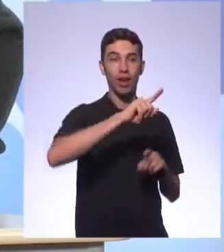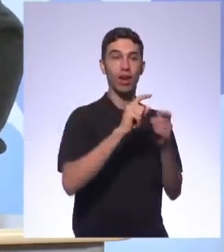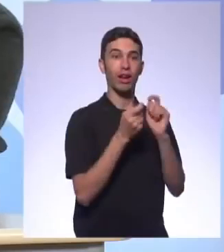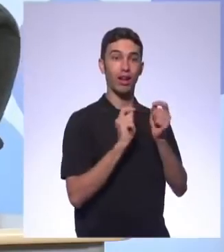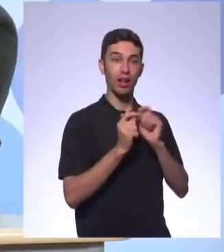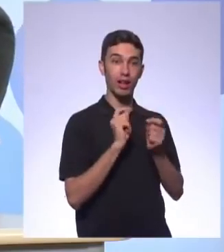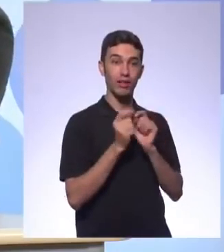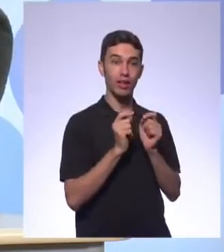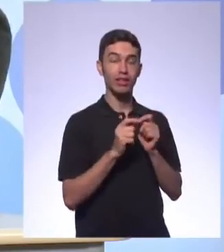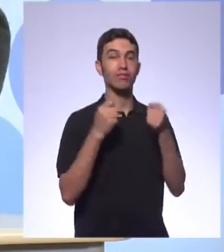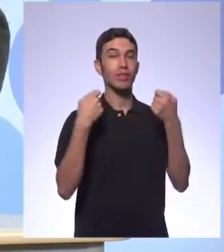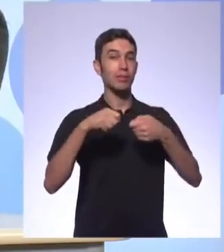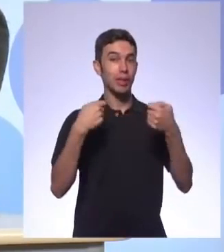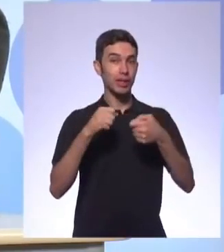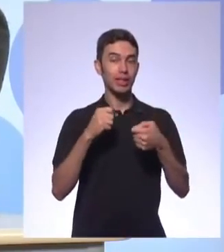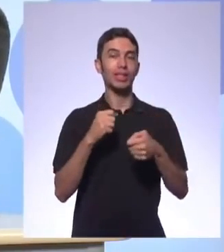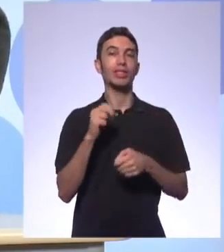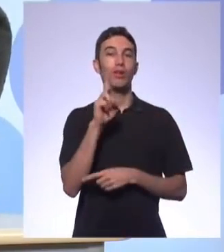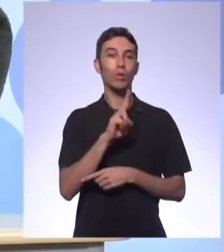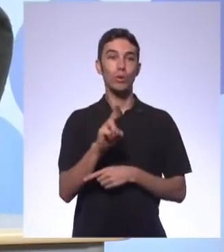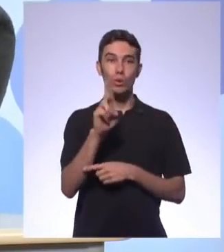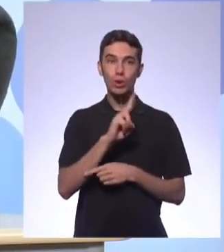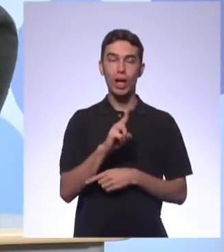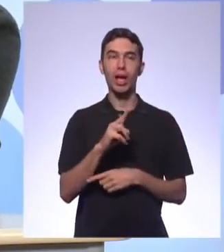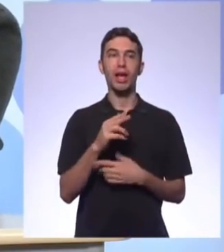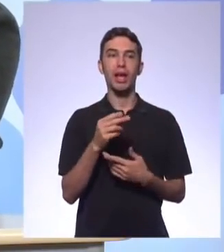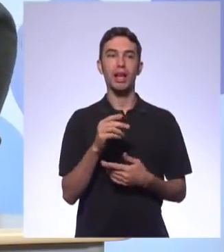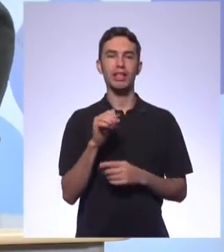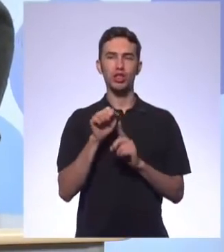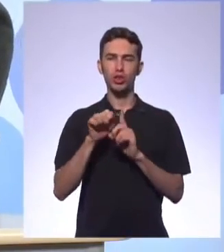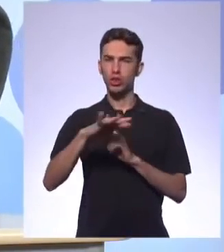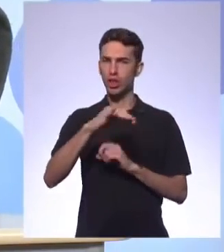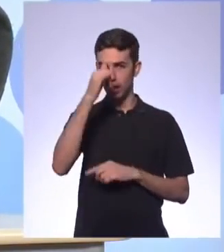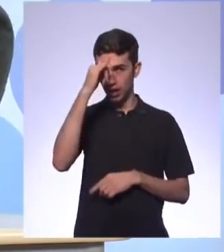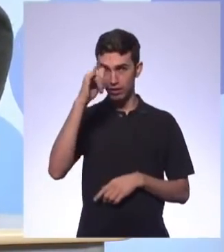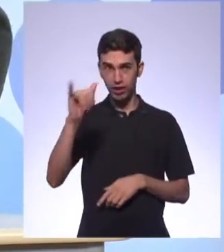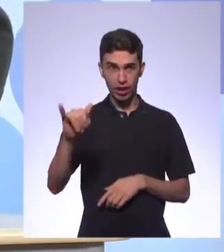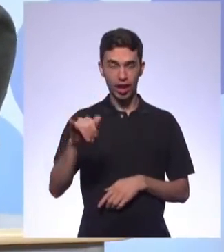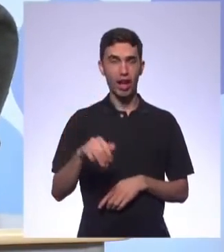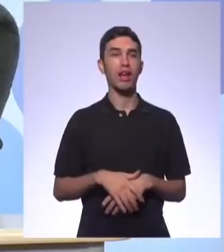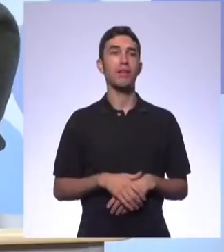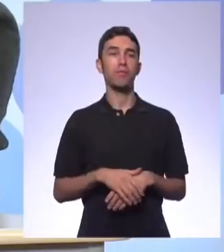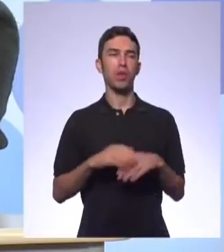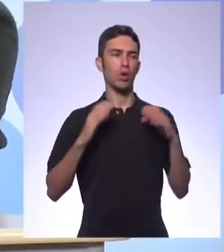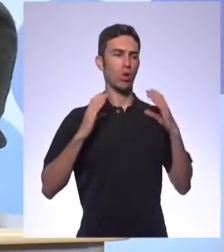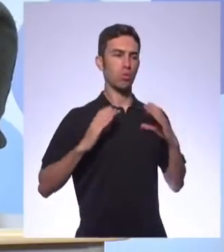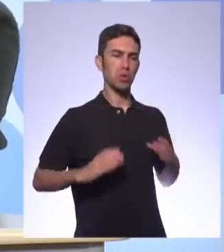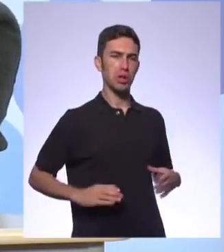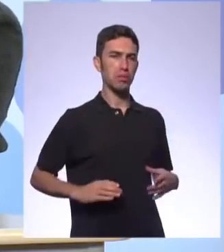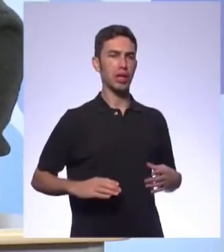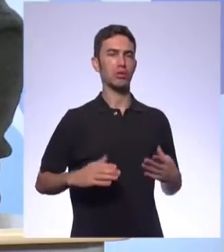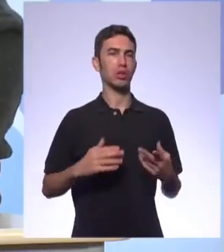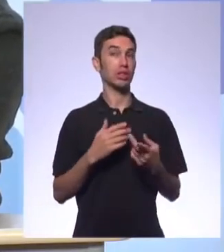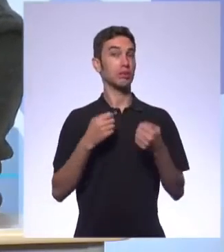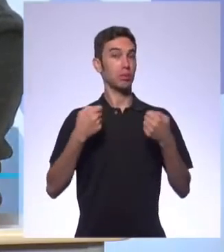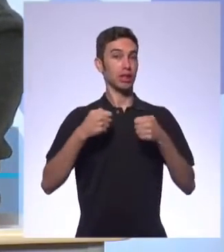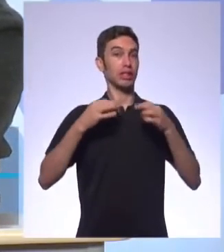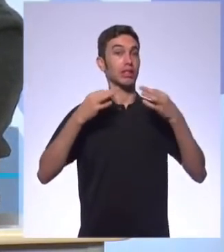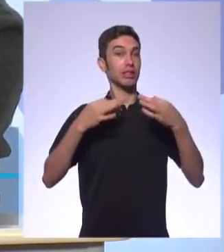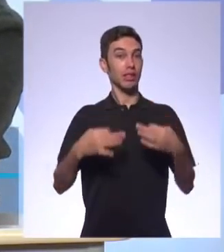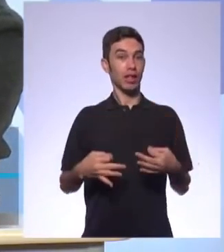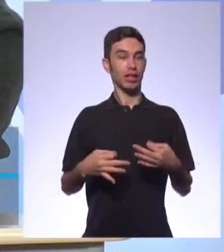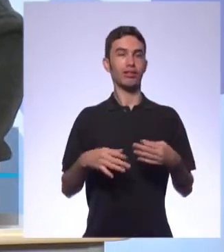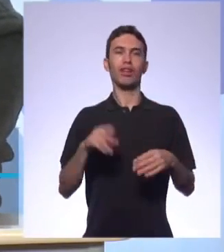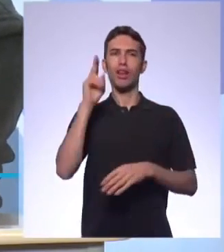emprego, você tem que utilizar, você não pode falar gíria, você não pode se comportar de certas formas. Então, eu